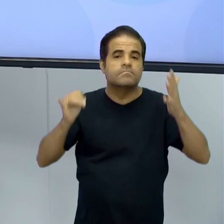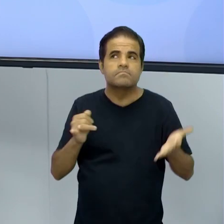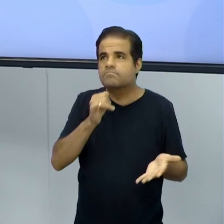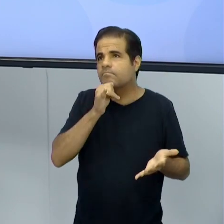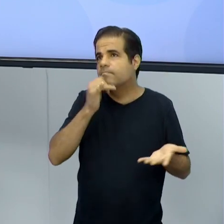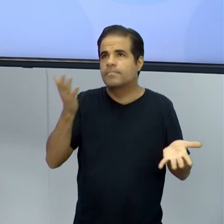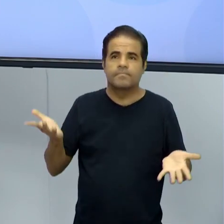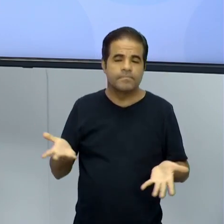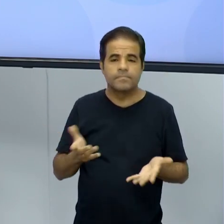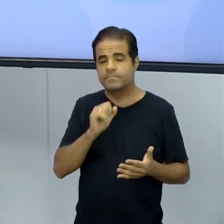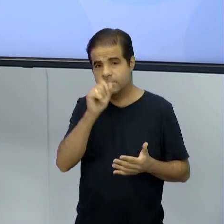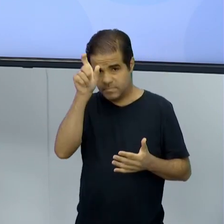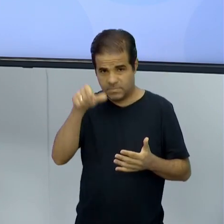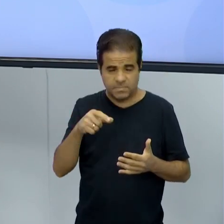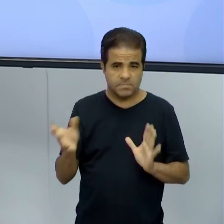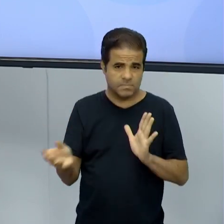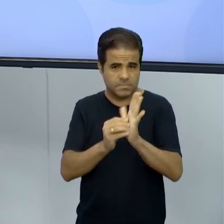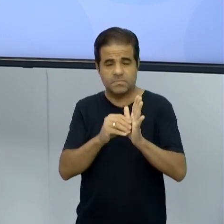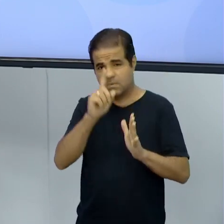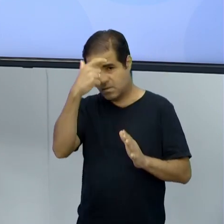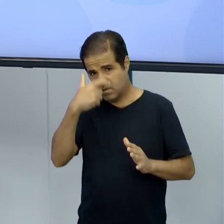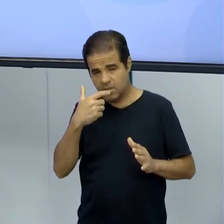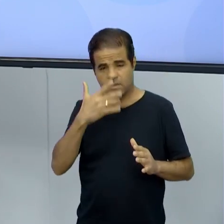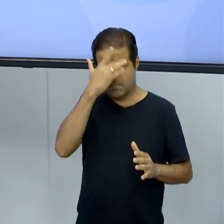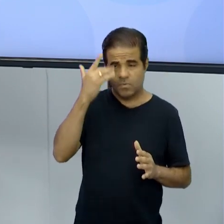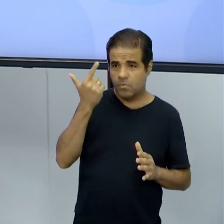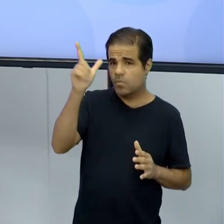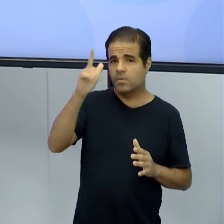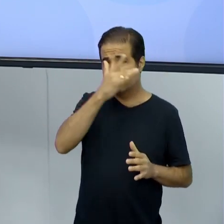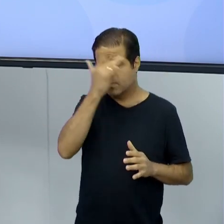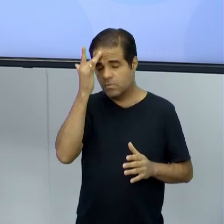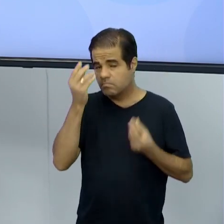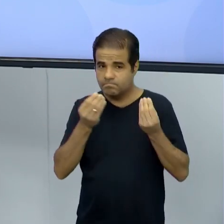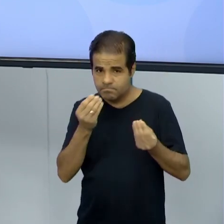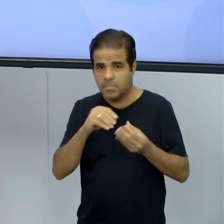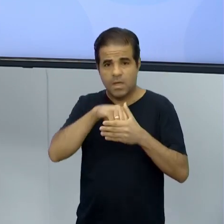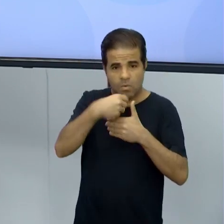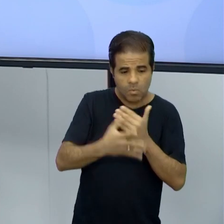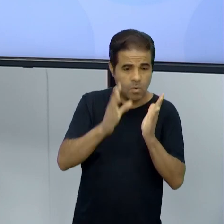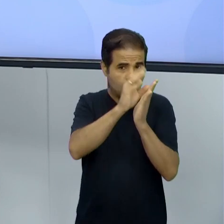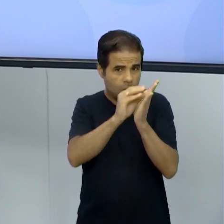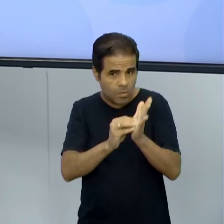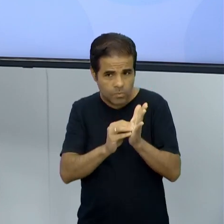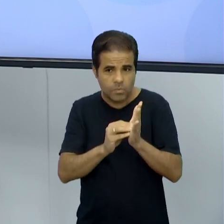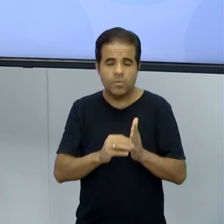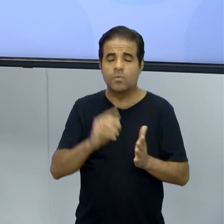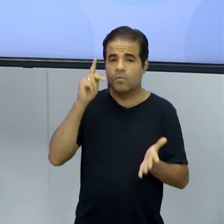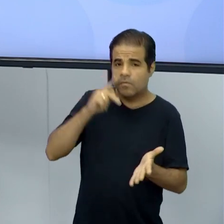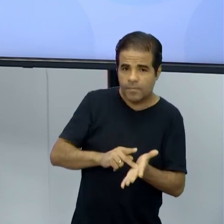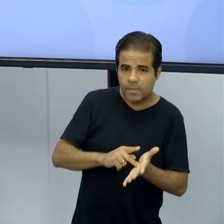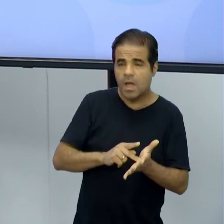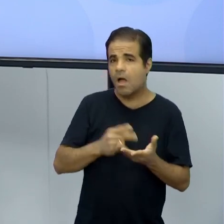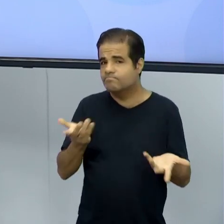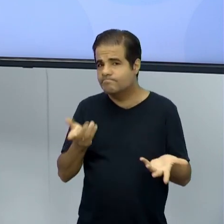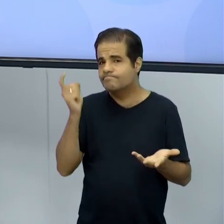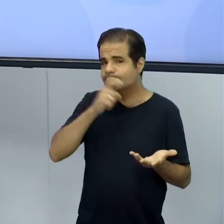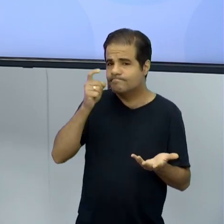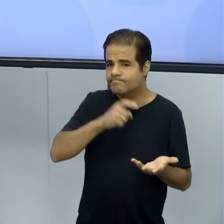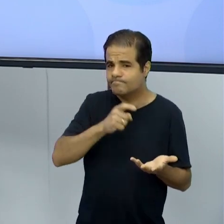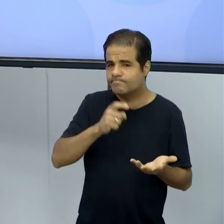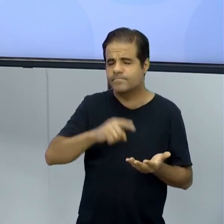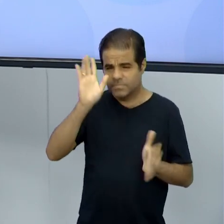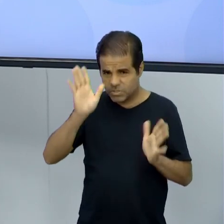exemplo, se o que você está postando é sobre você, é sobre outra pessoa, se é um conteúdo que envolve verdade, que envolve mentira.